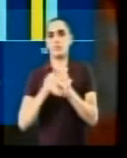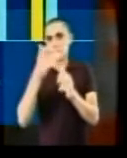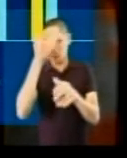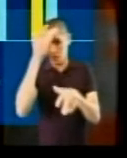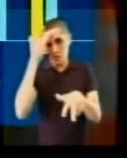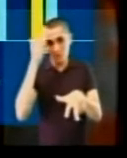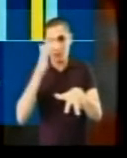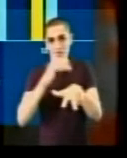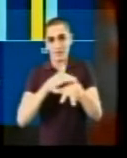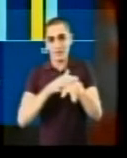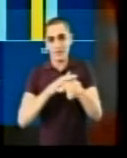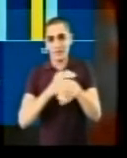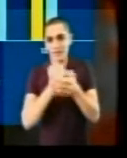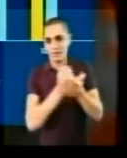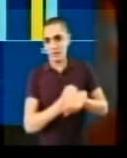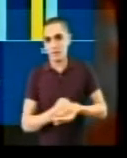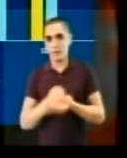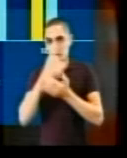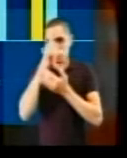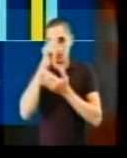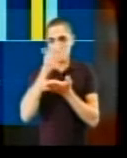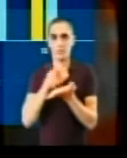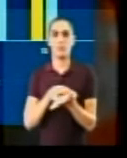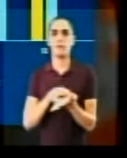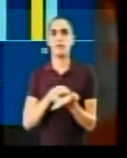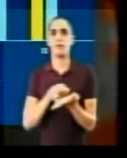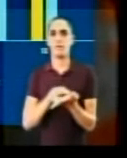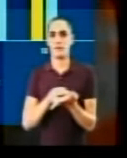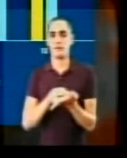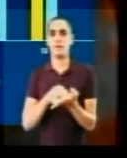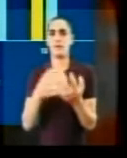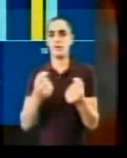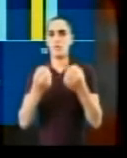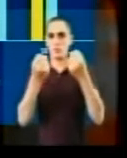lá do maior para o menor. Nós tivemos